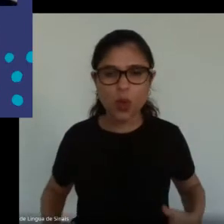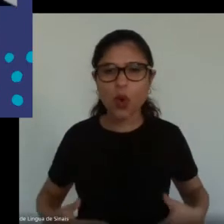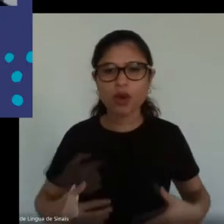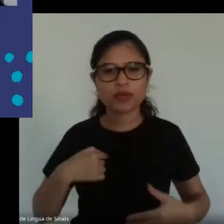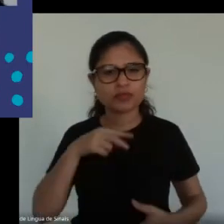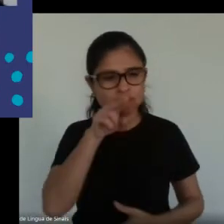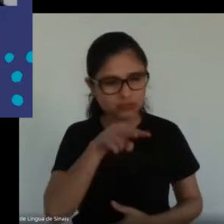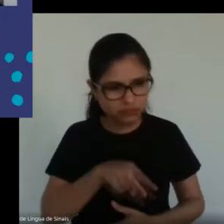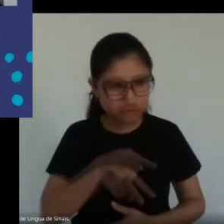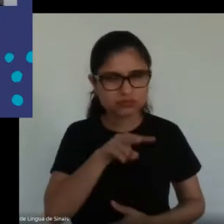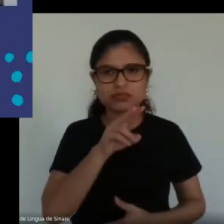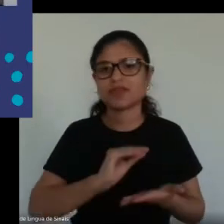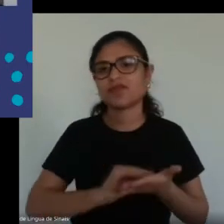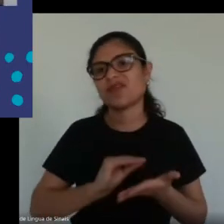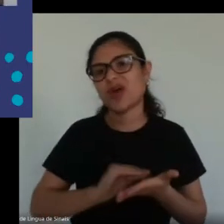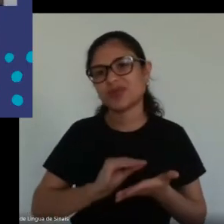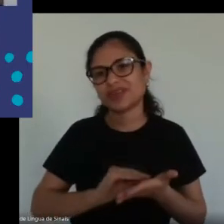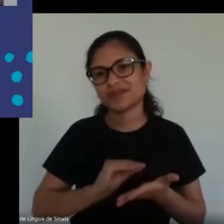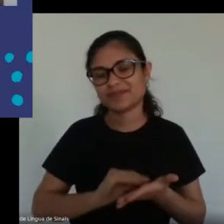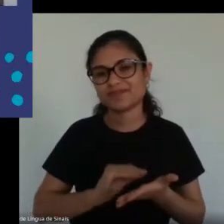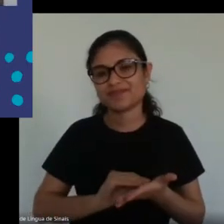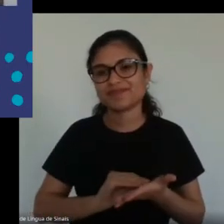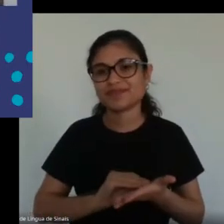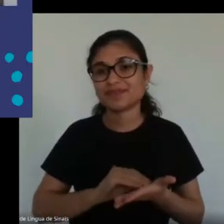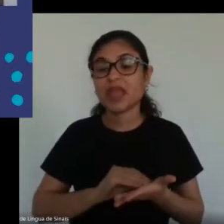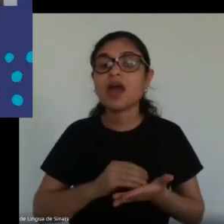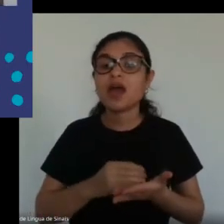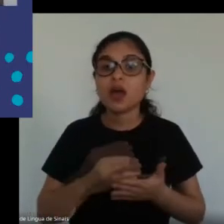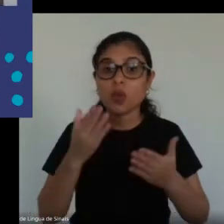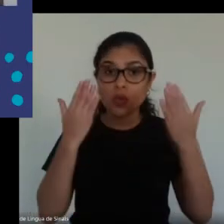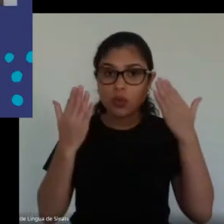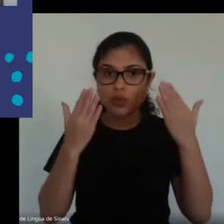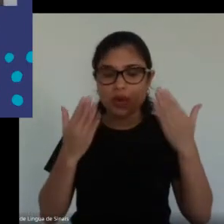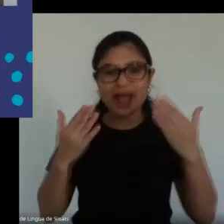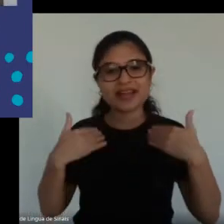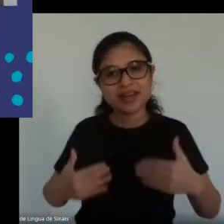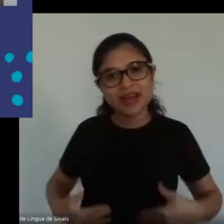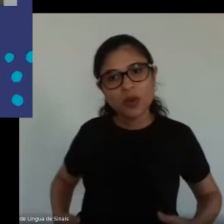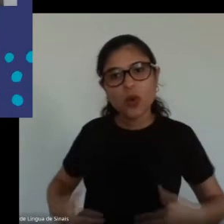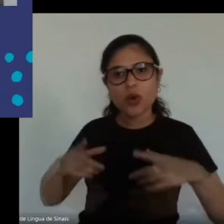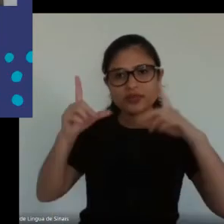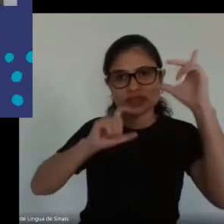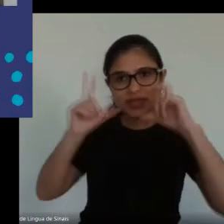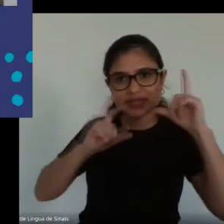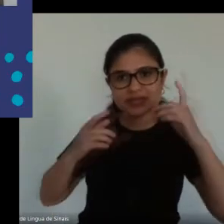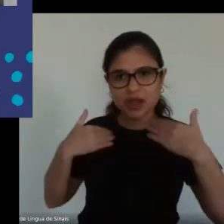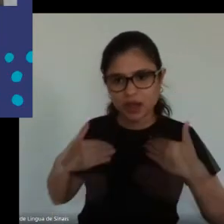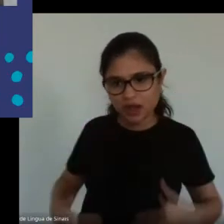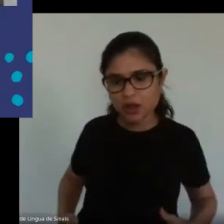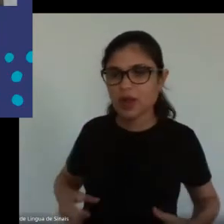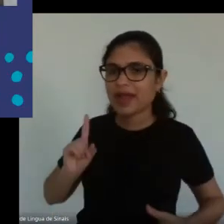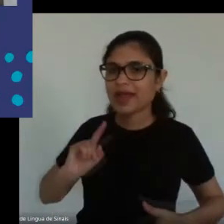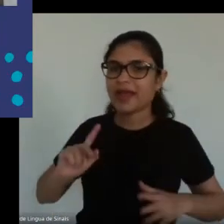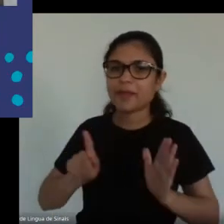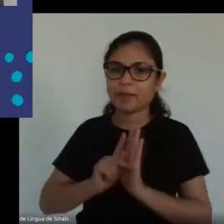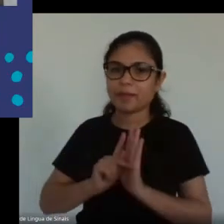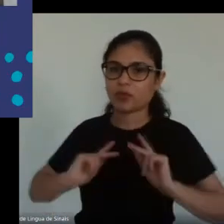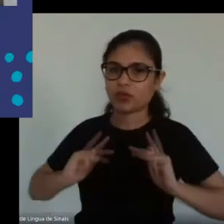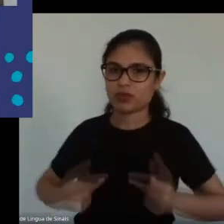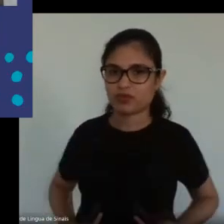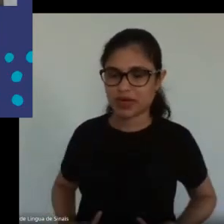corpo-corpo, face-to-face, ela é extremamente e essencialmente humana. Então, ela mediada